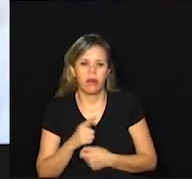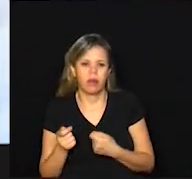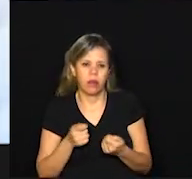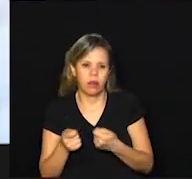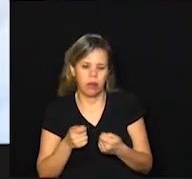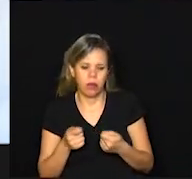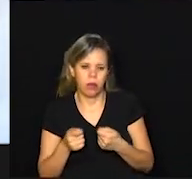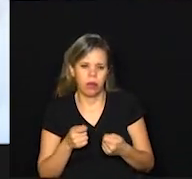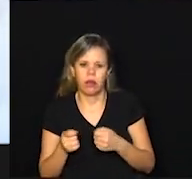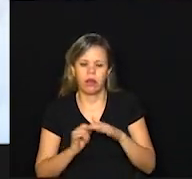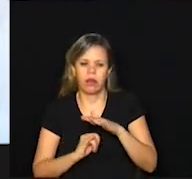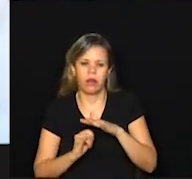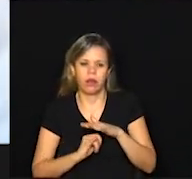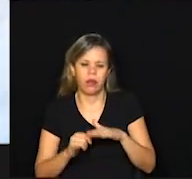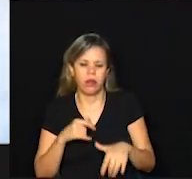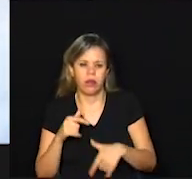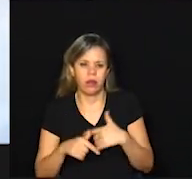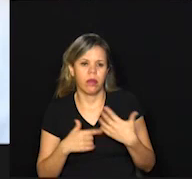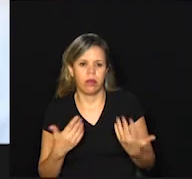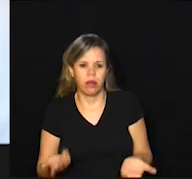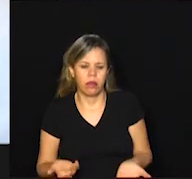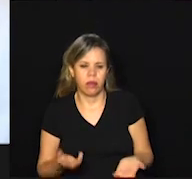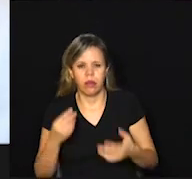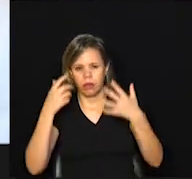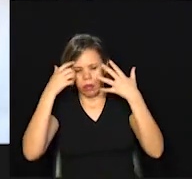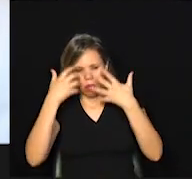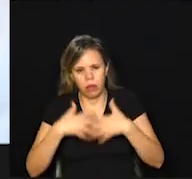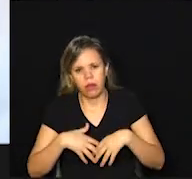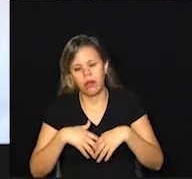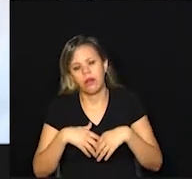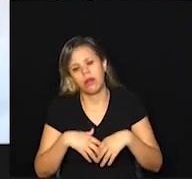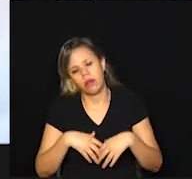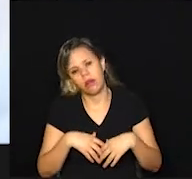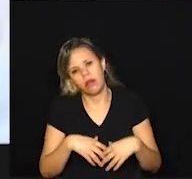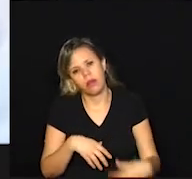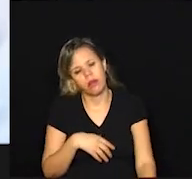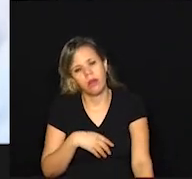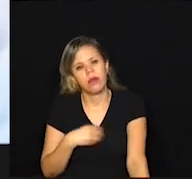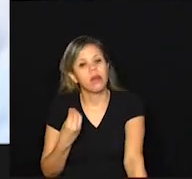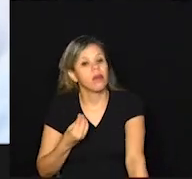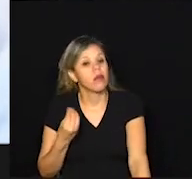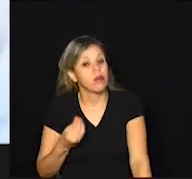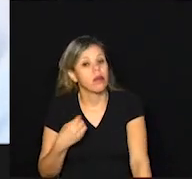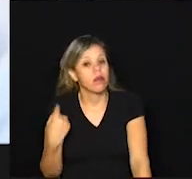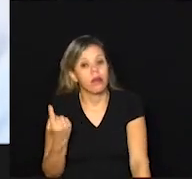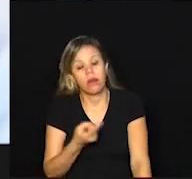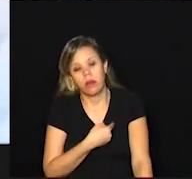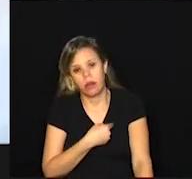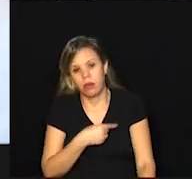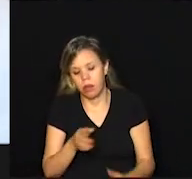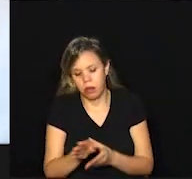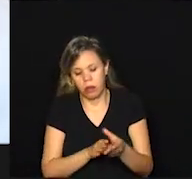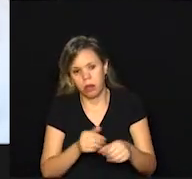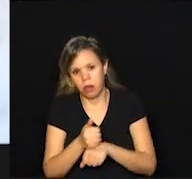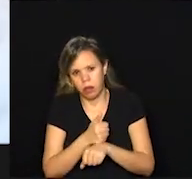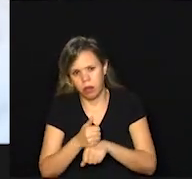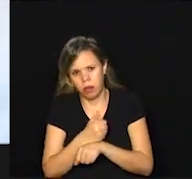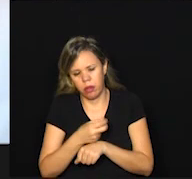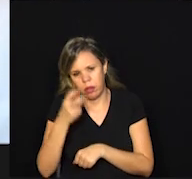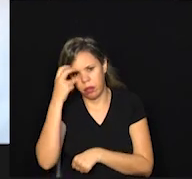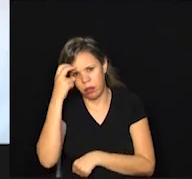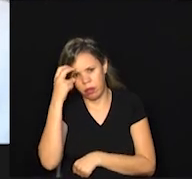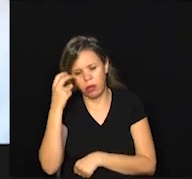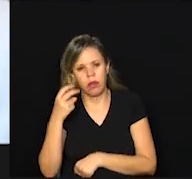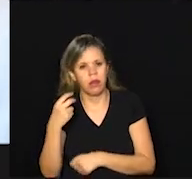em relação ao seu patrimônio então então aqui essa reflexão e pensando de povo nosso conselheiros e Conselheiros de